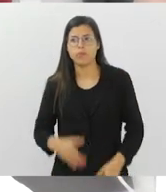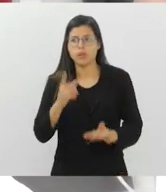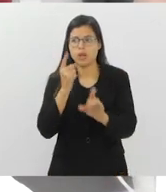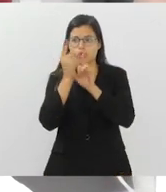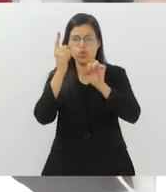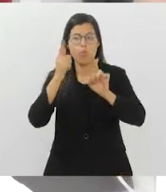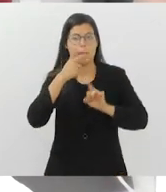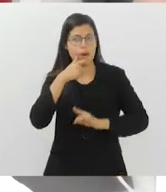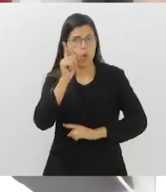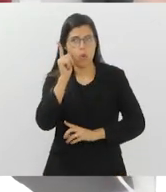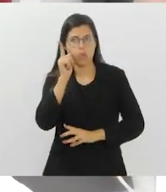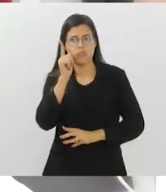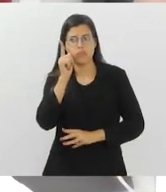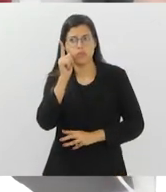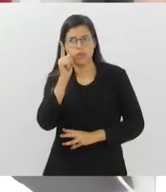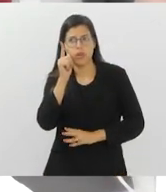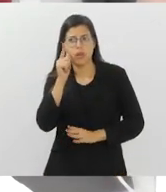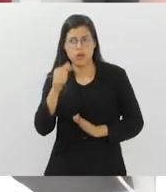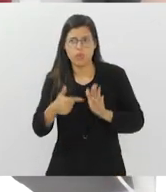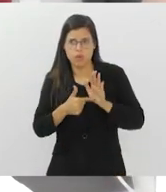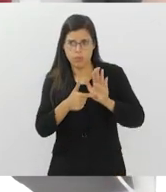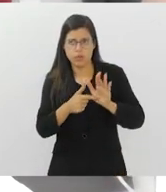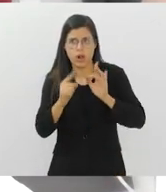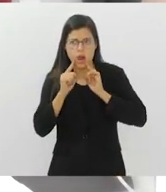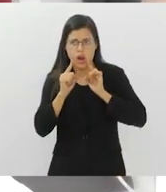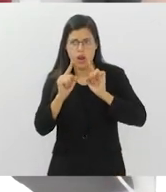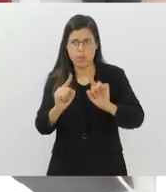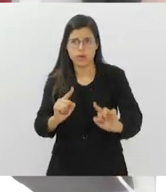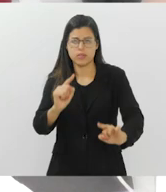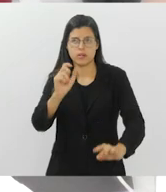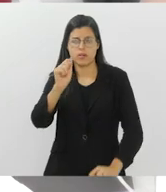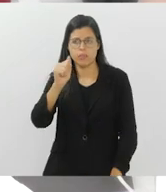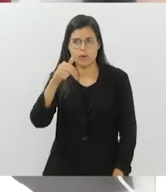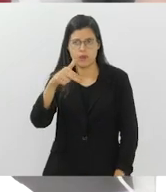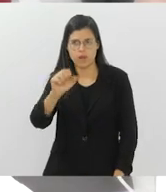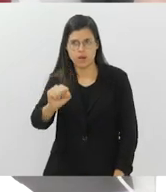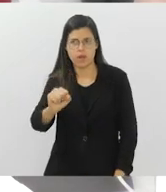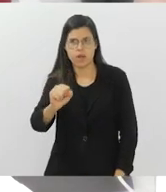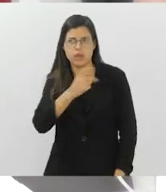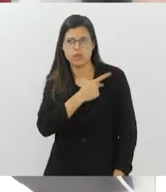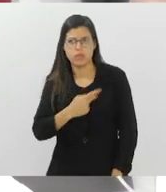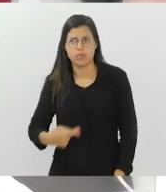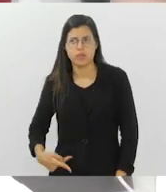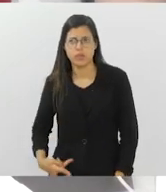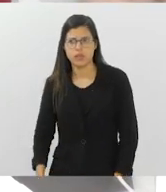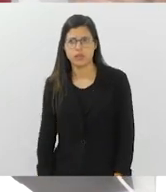soube ontem, já ia trazer em mãos a minha reclamação para o presidente da ANS.